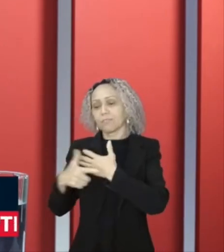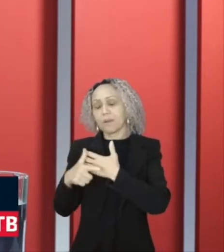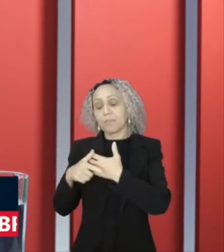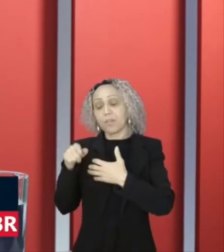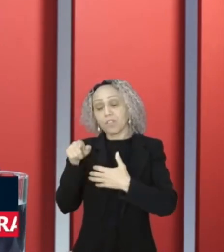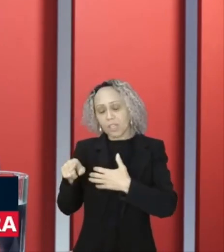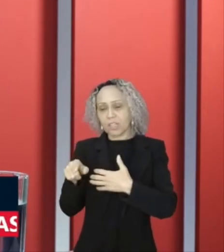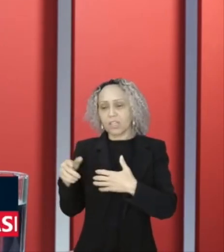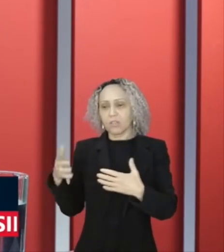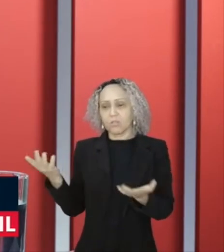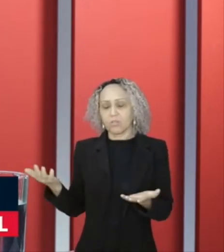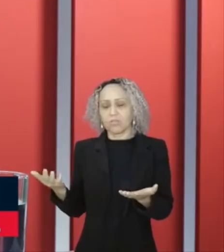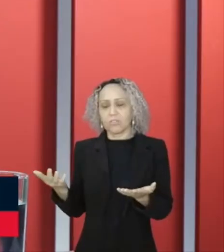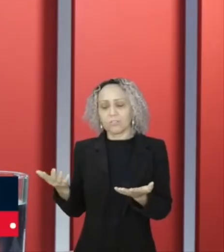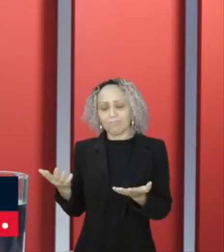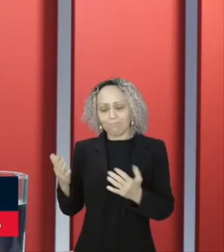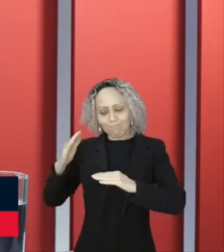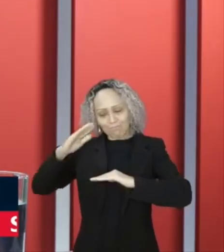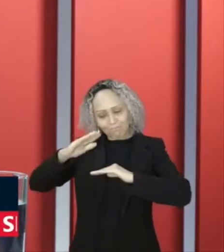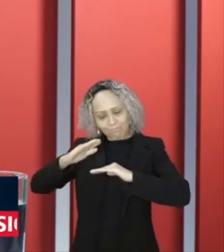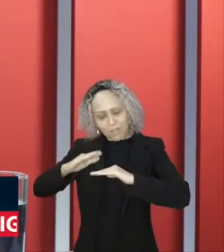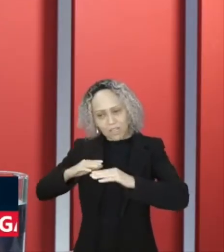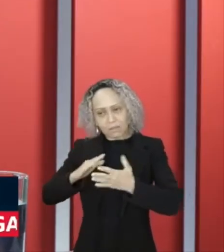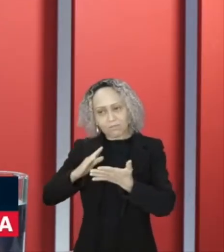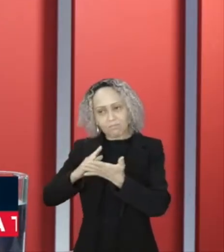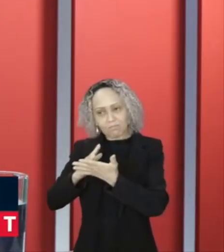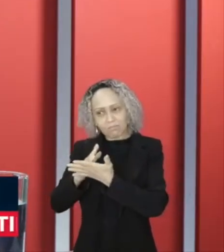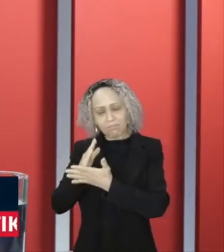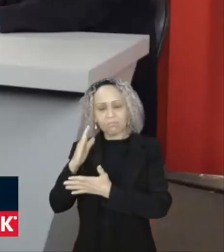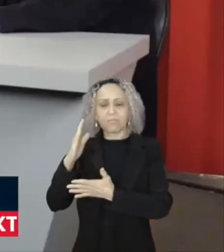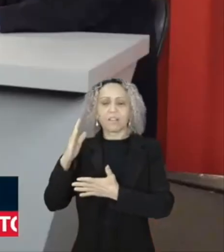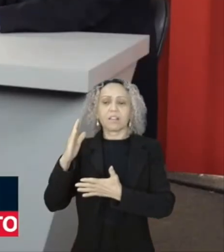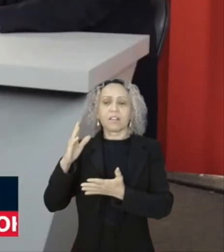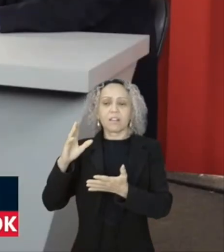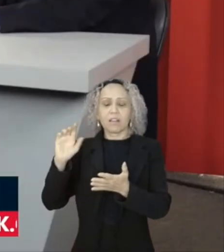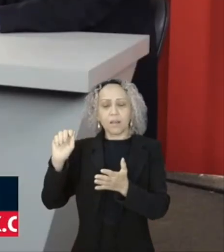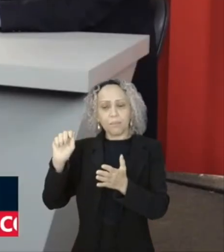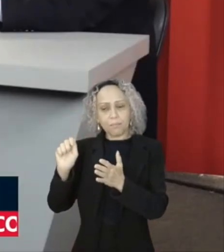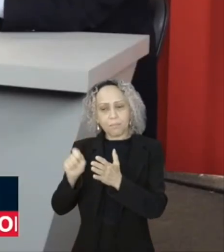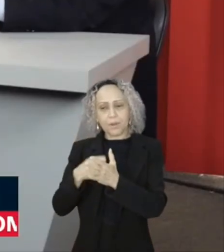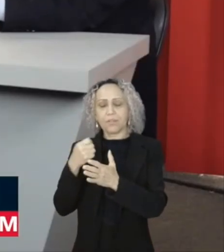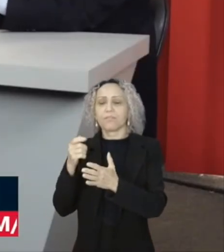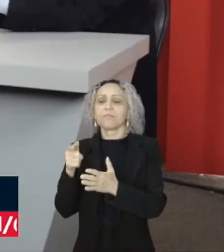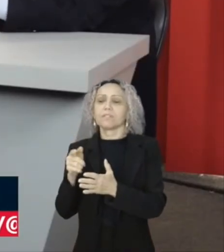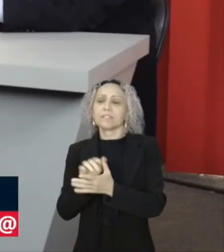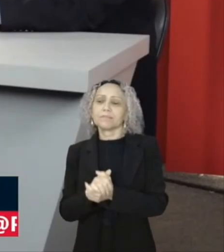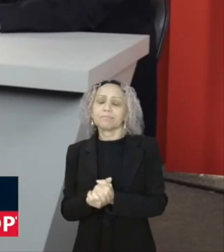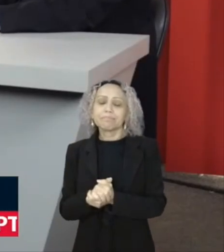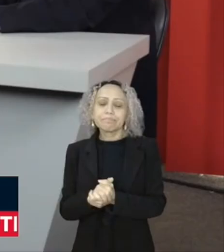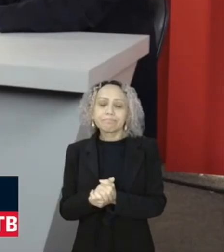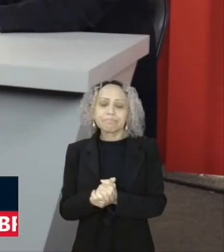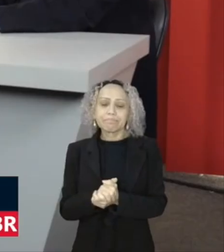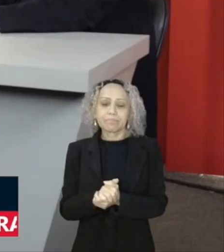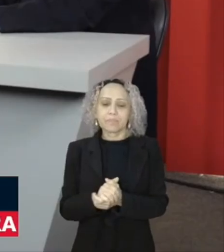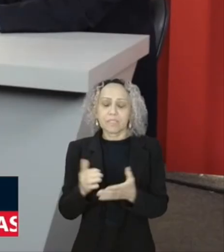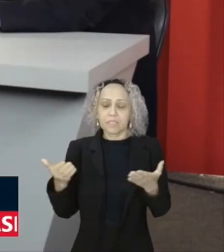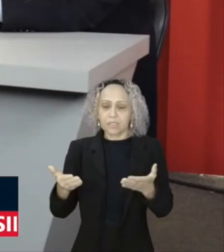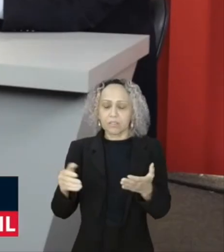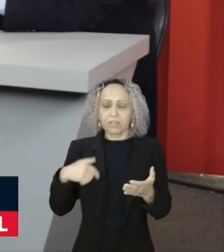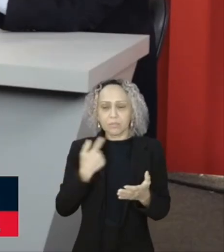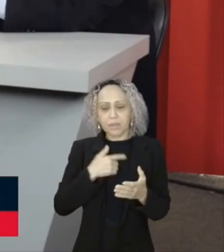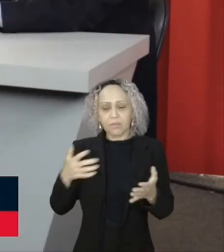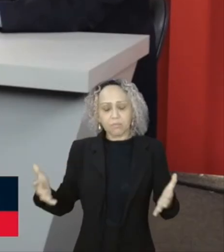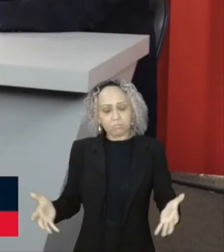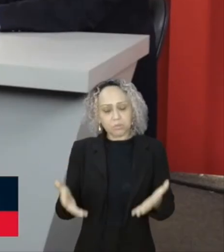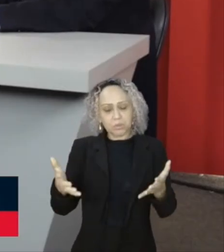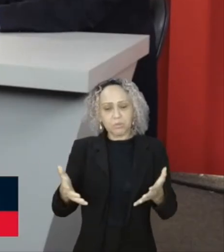O governo agora passou a bola para o Congresso Nacional e nós vamos também estimular a participação